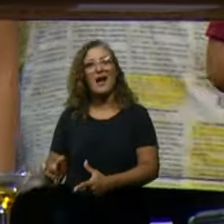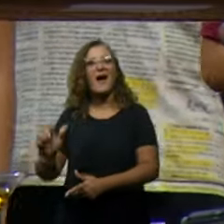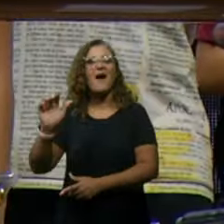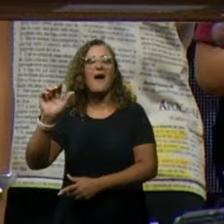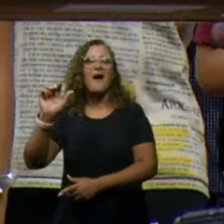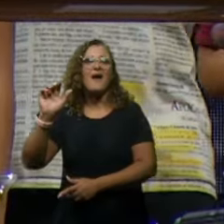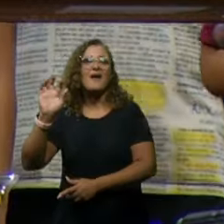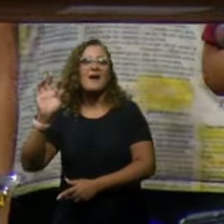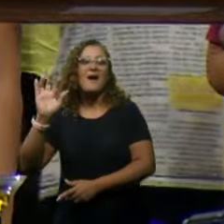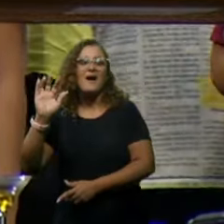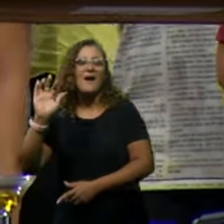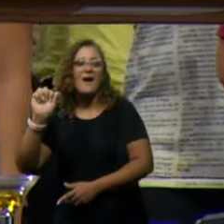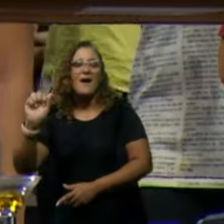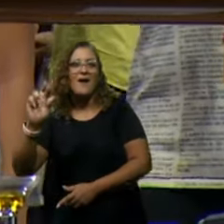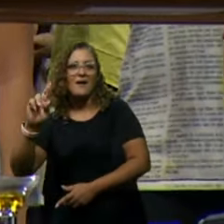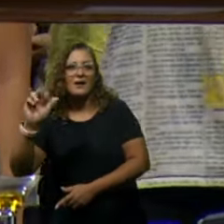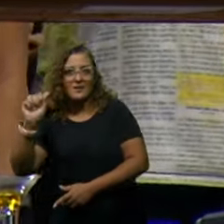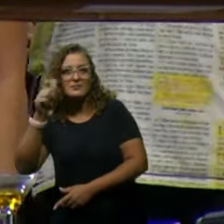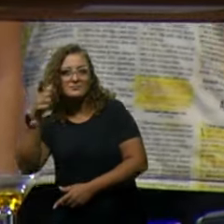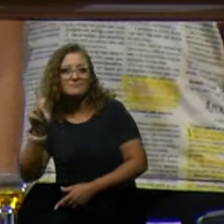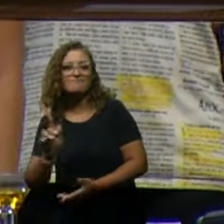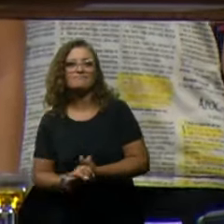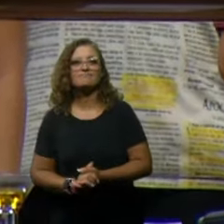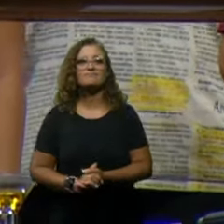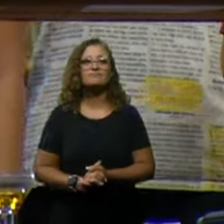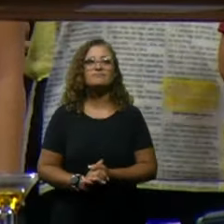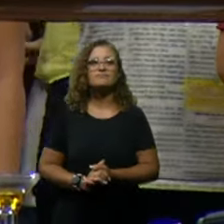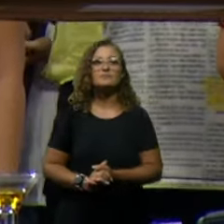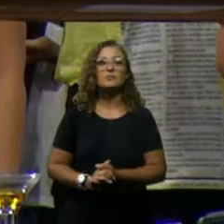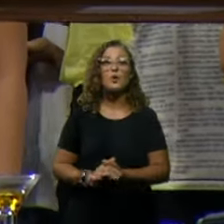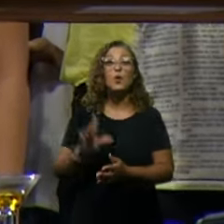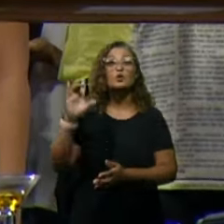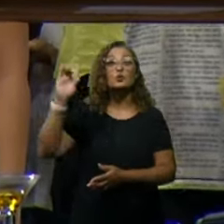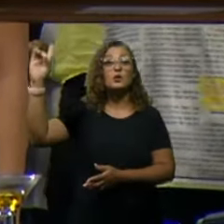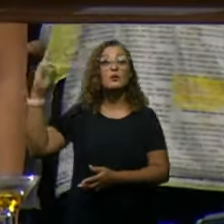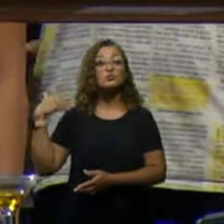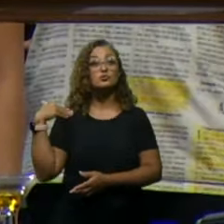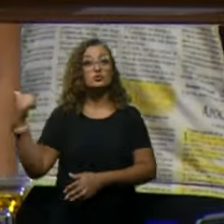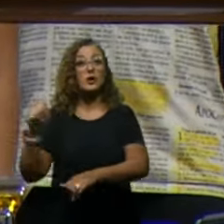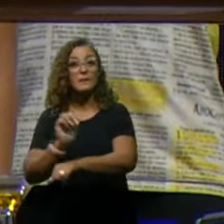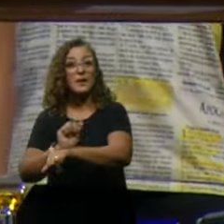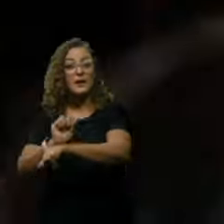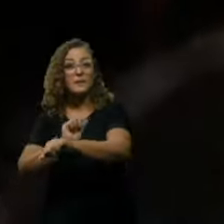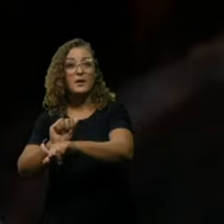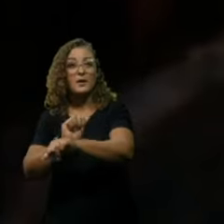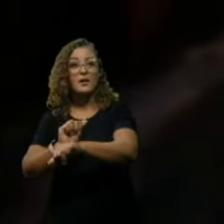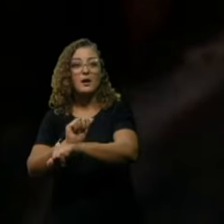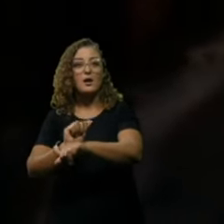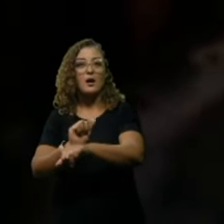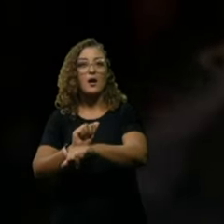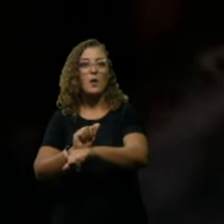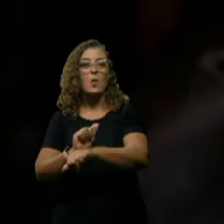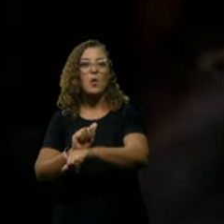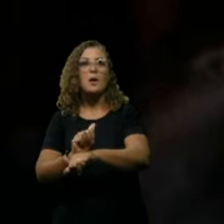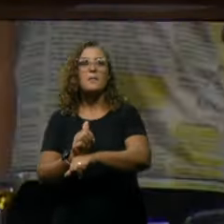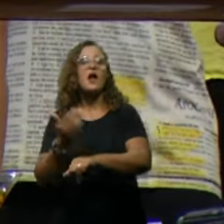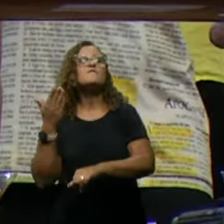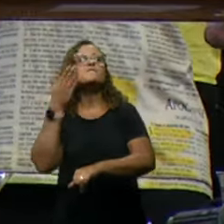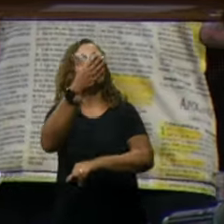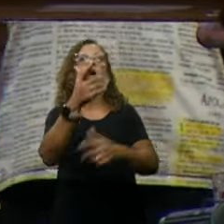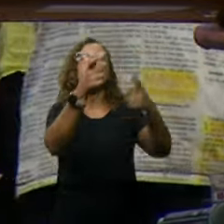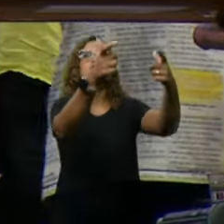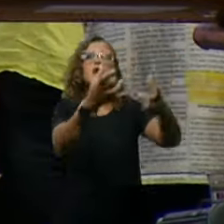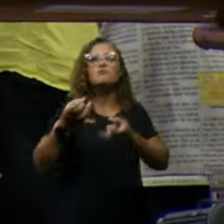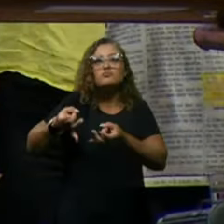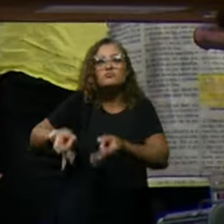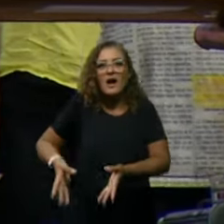coisa E quando Deus chama Abraão para ir para Canaã Deus sabe que é canal Mas conta para ele ele não diz